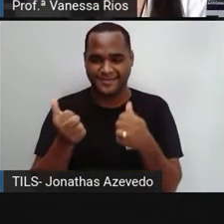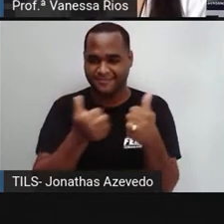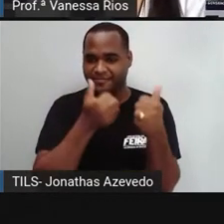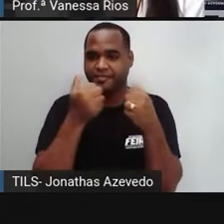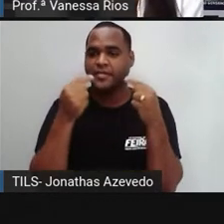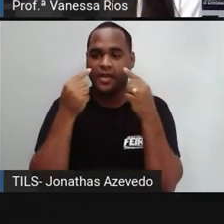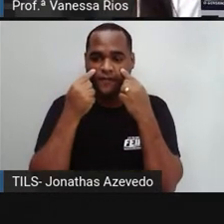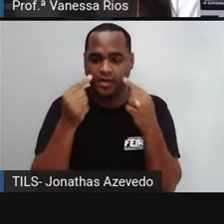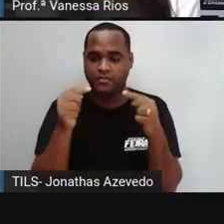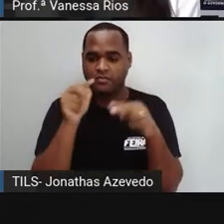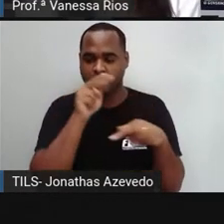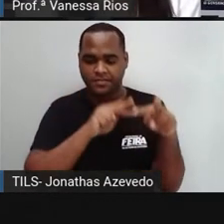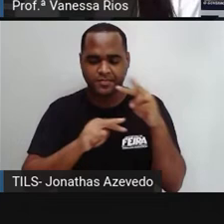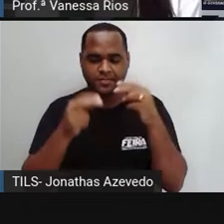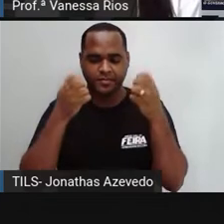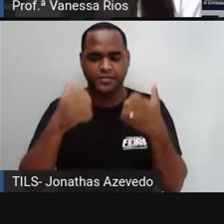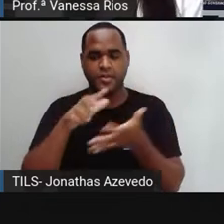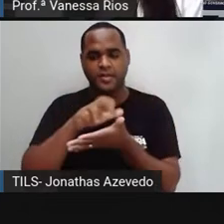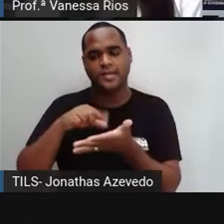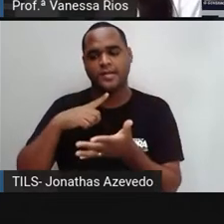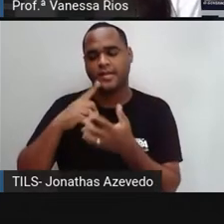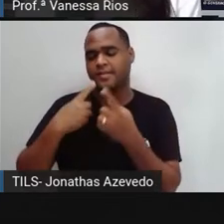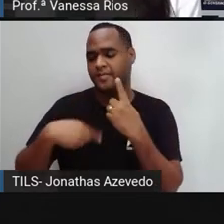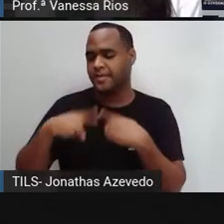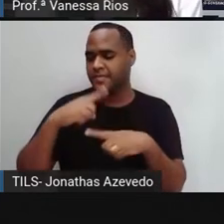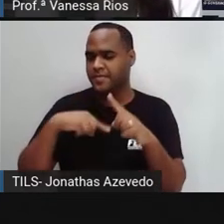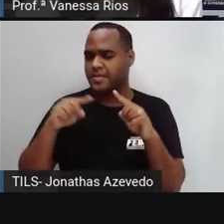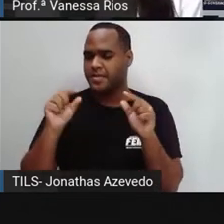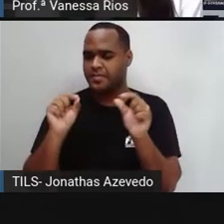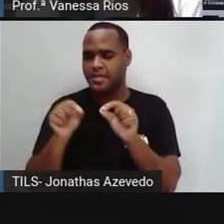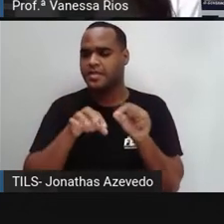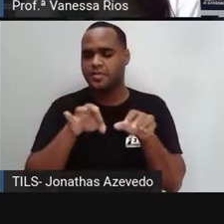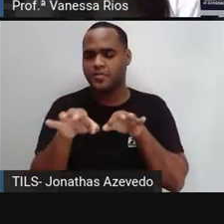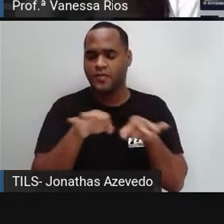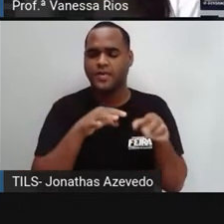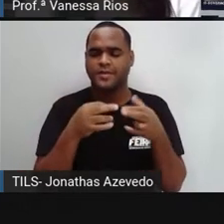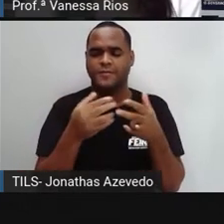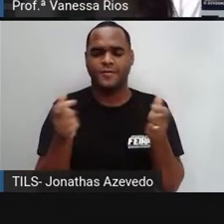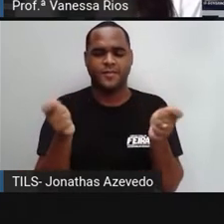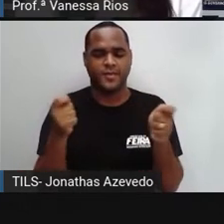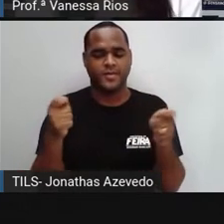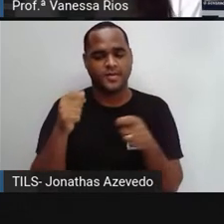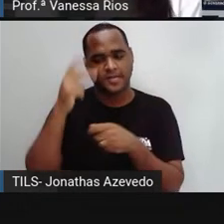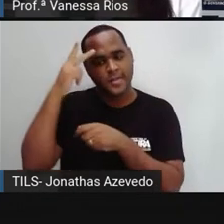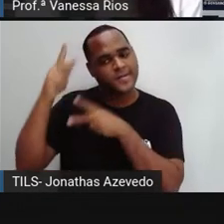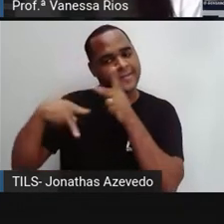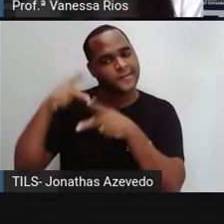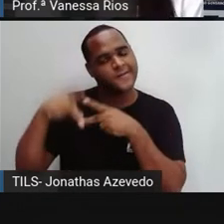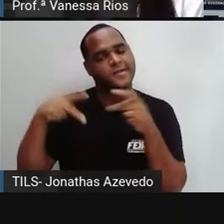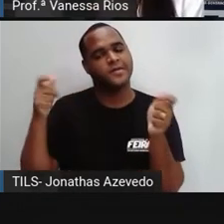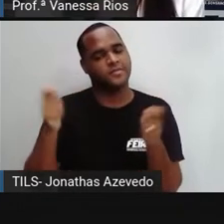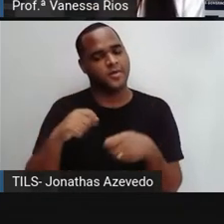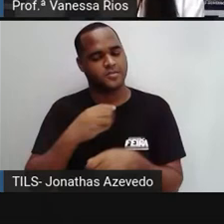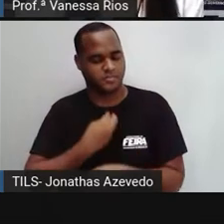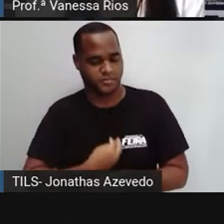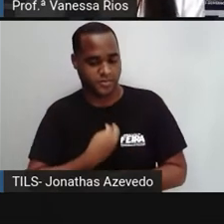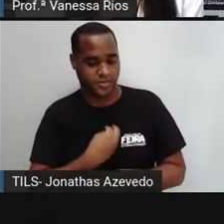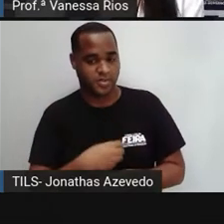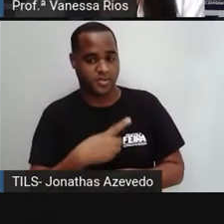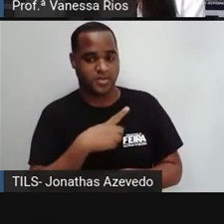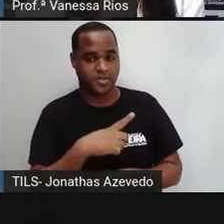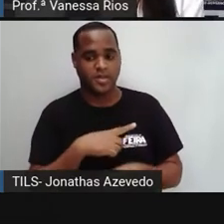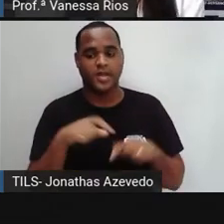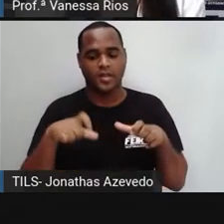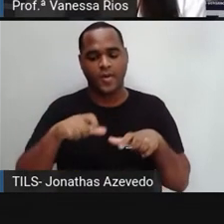aí, ver isso sendo revitalizado, ver isso sendo organizado para que a população desfrute aí daquilo que a lagoa